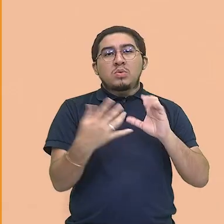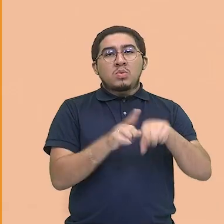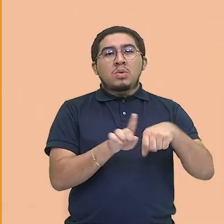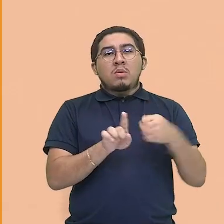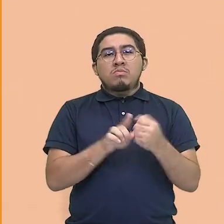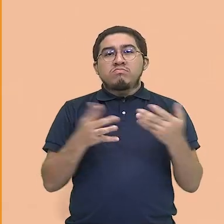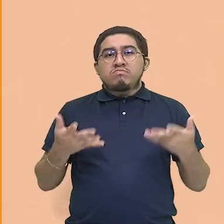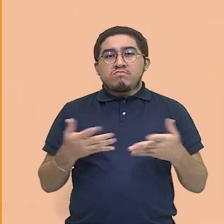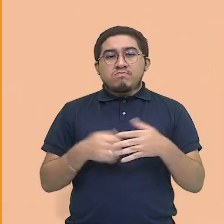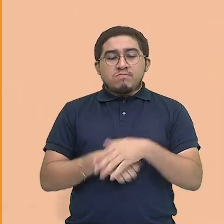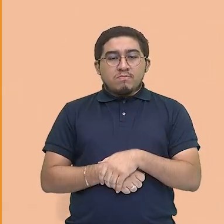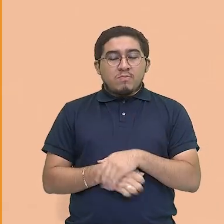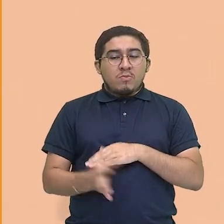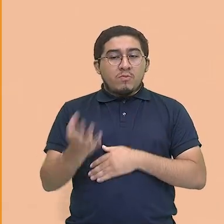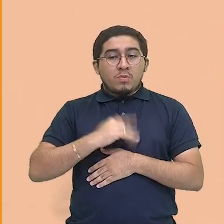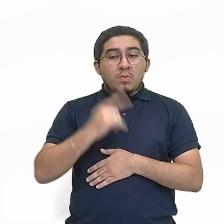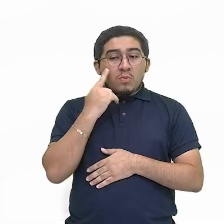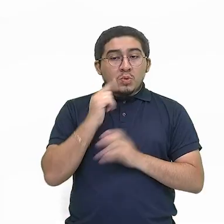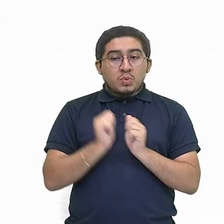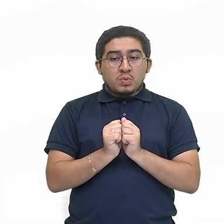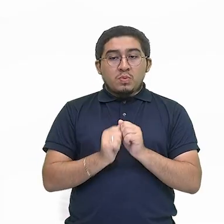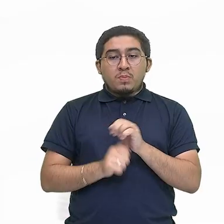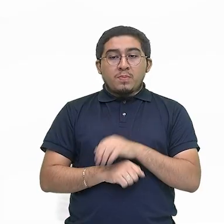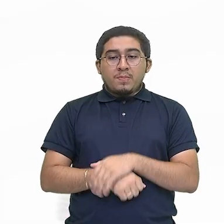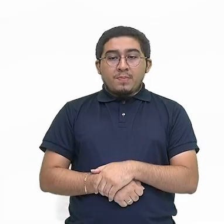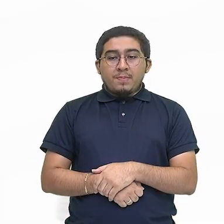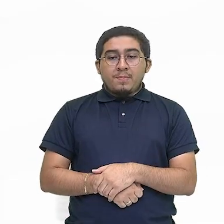características sociais? Vamos ver juntos.